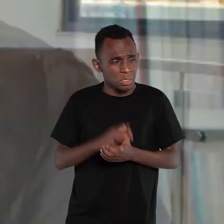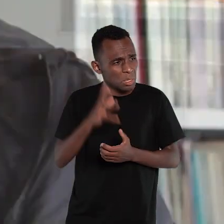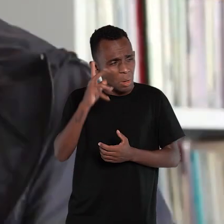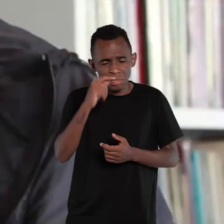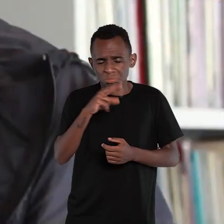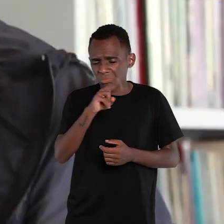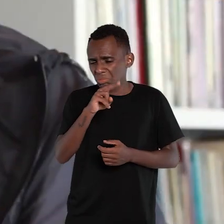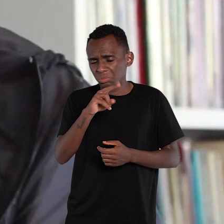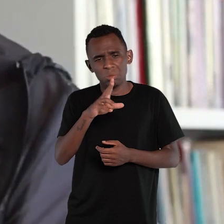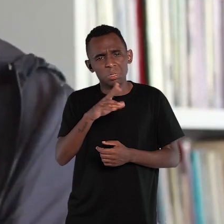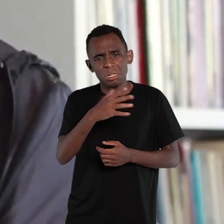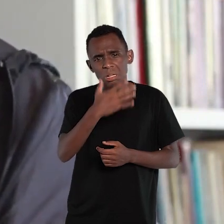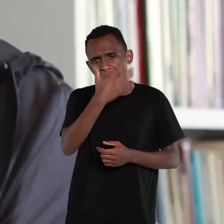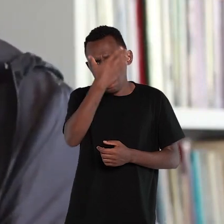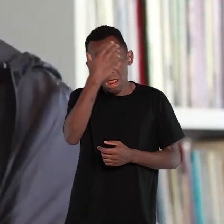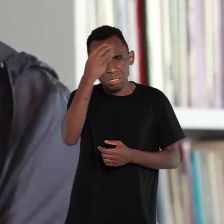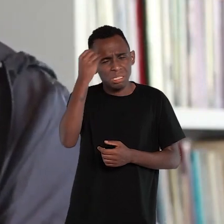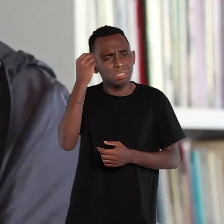nem lembra dela.